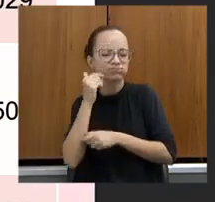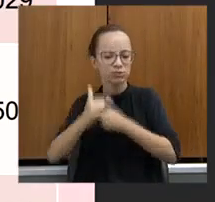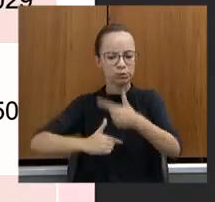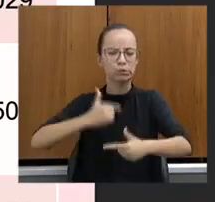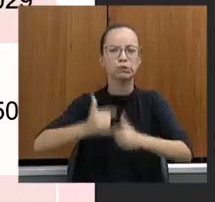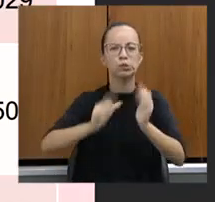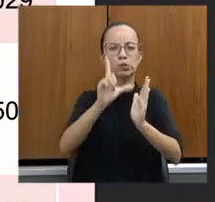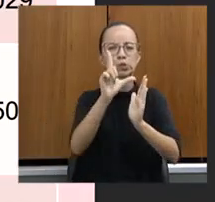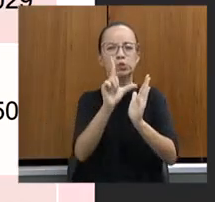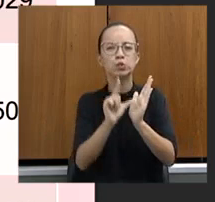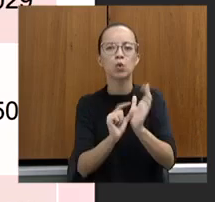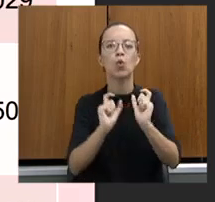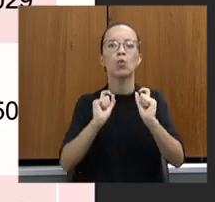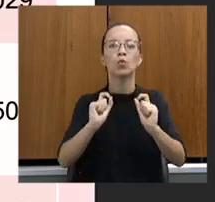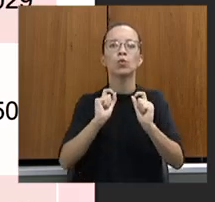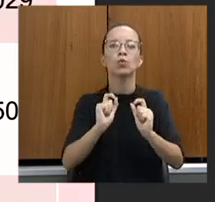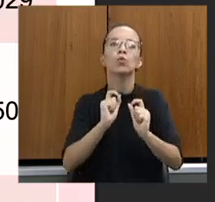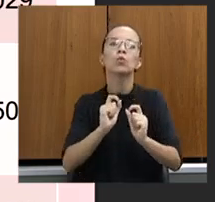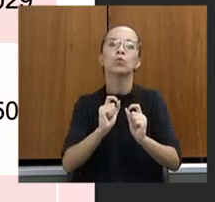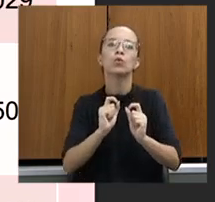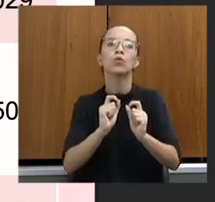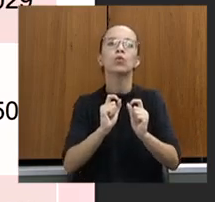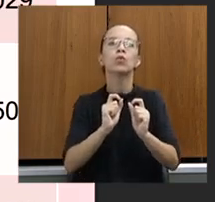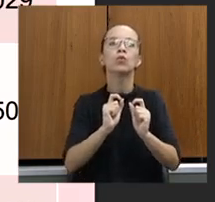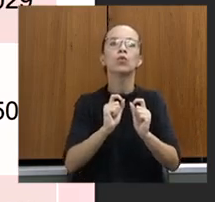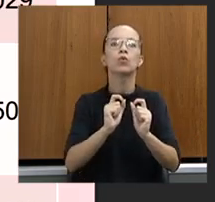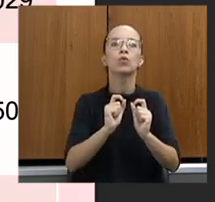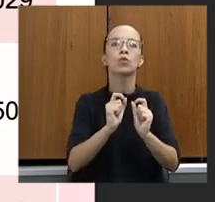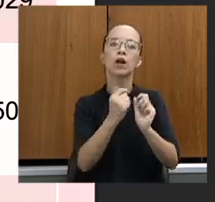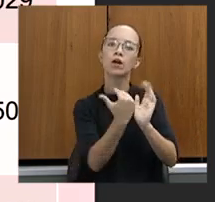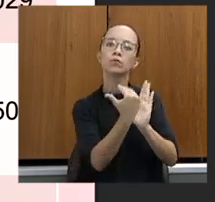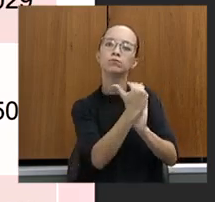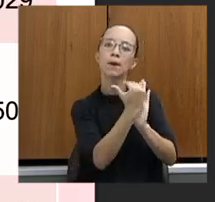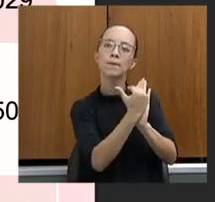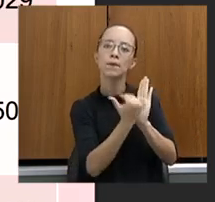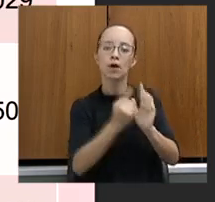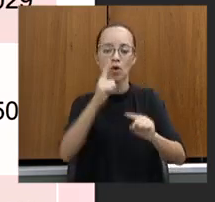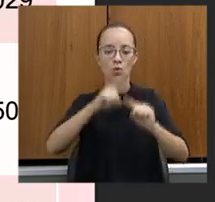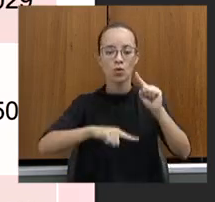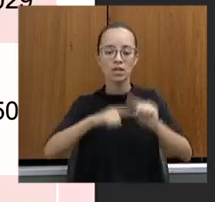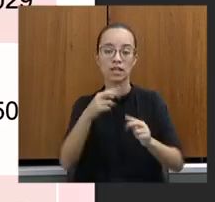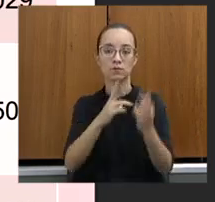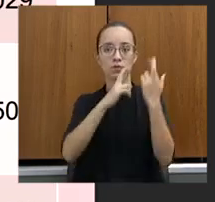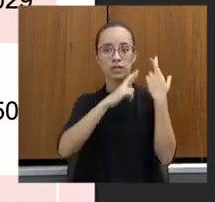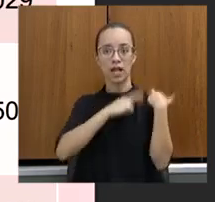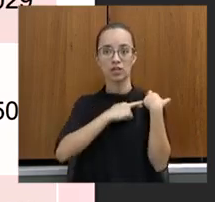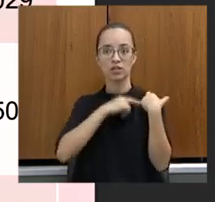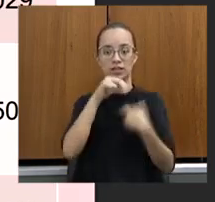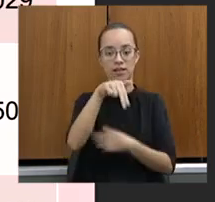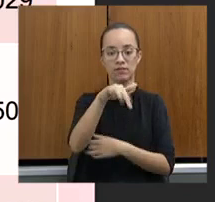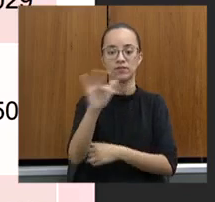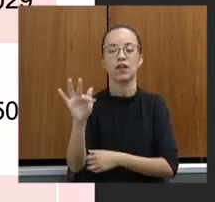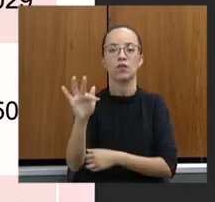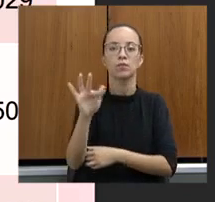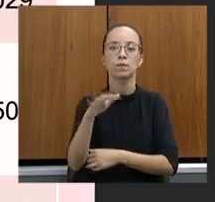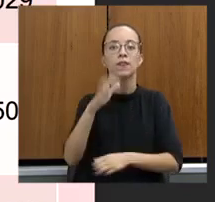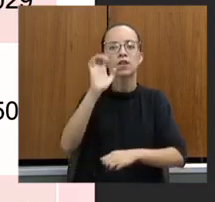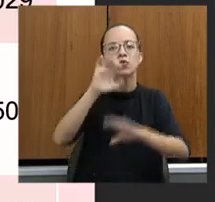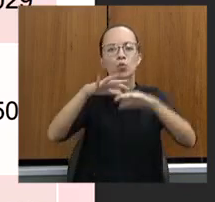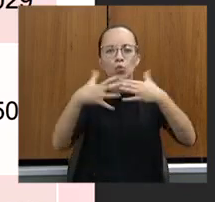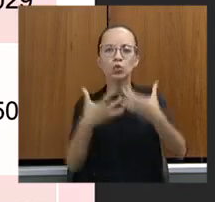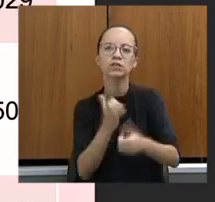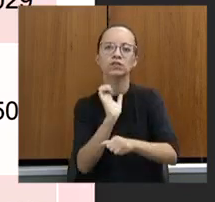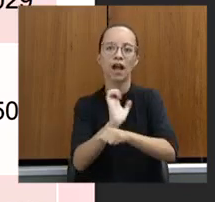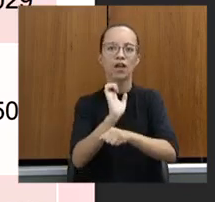a o índice é um dos índices exigidos da lei de responsabilidade fiscal e o estado vem